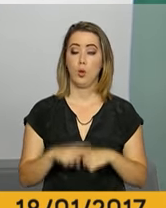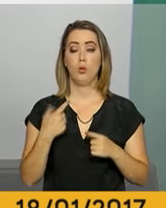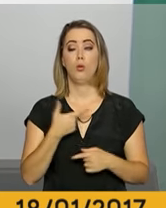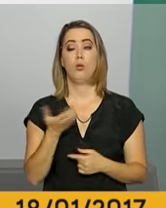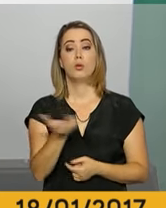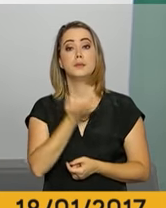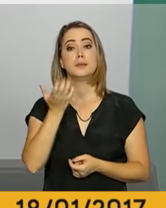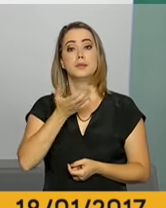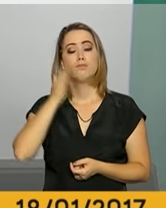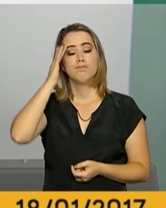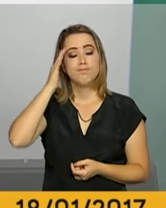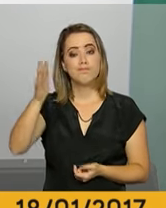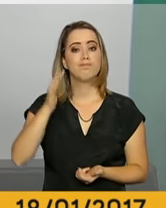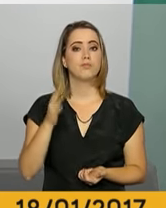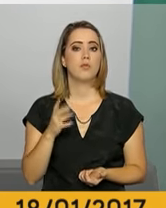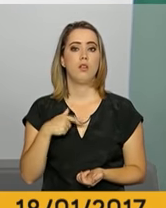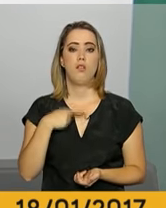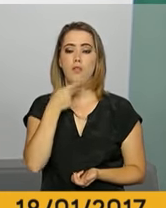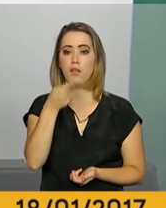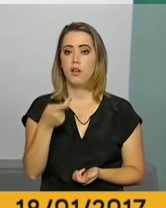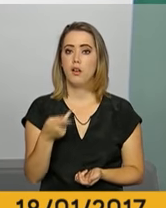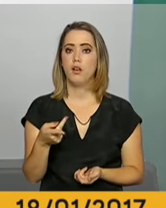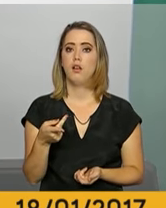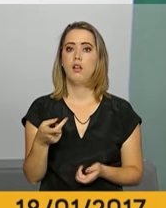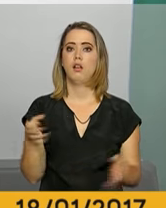imaginar ou dizer que a solução